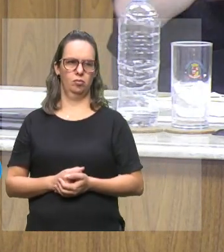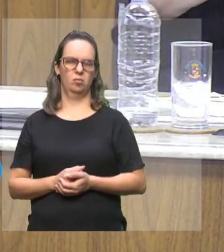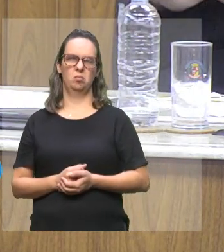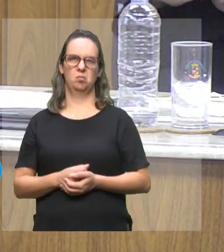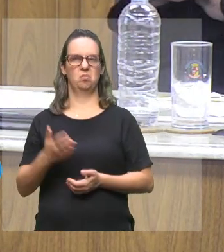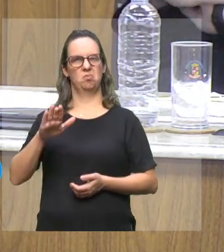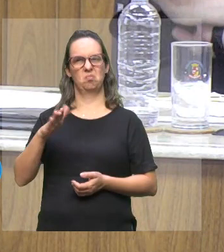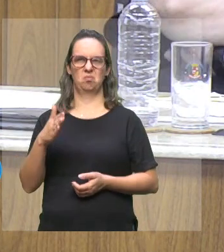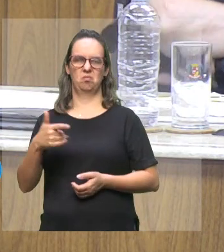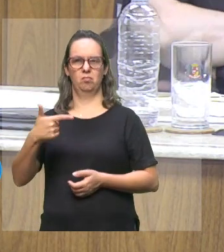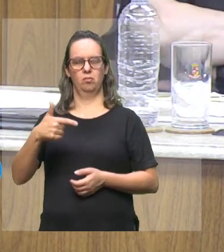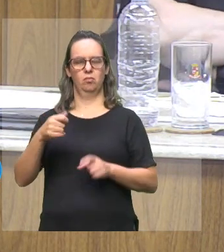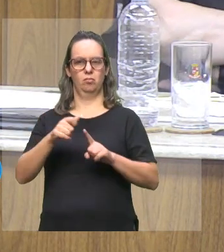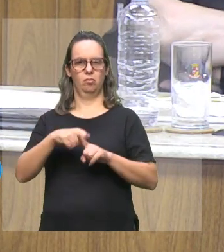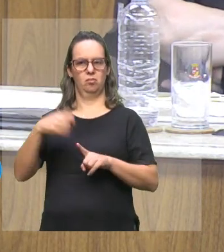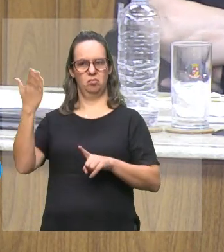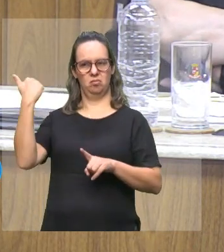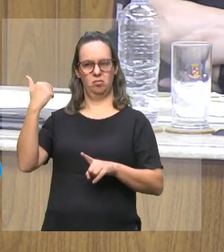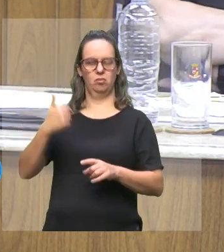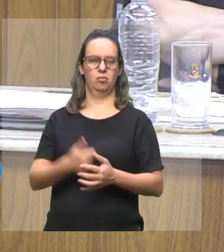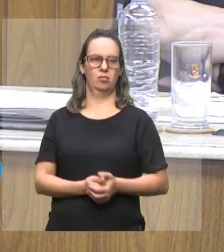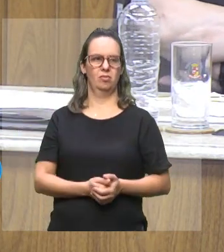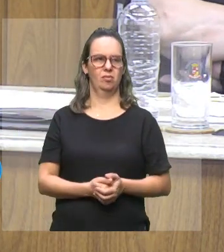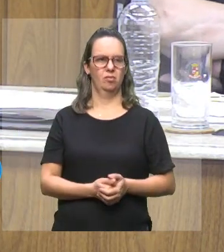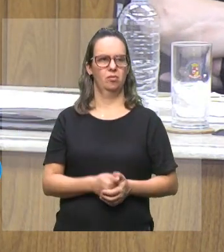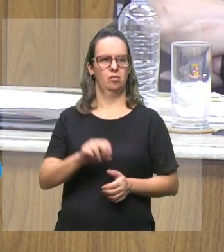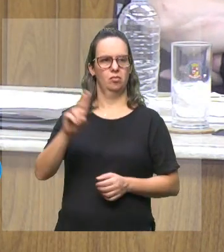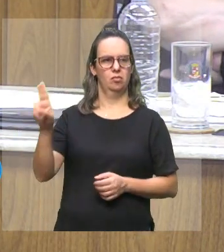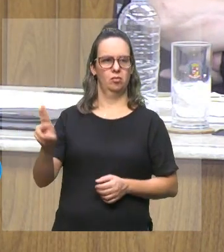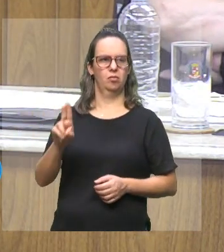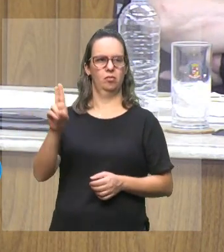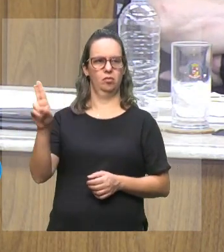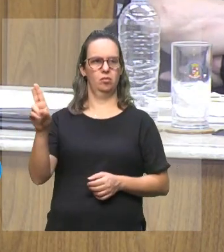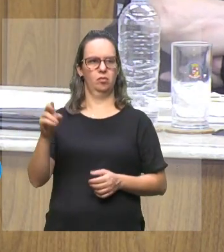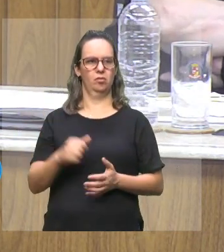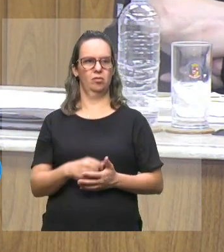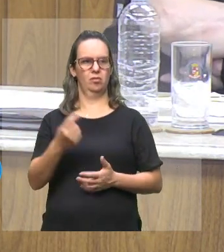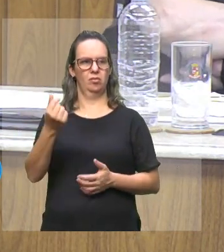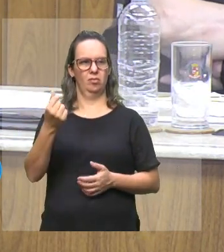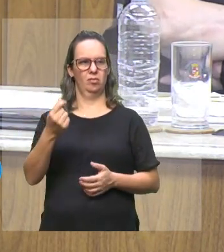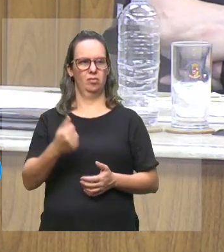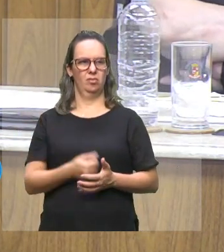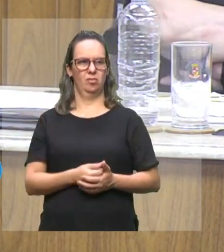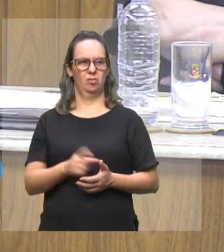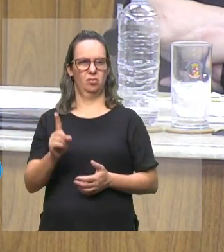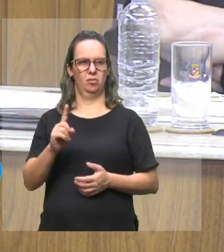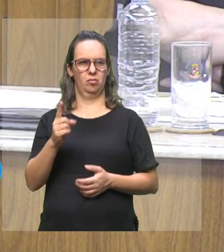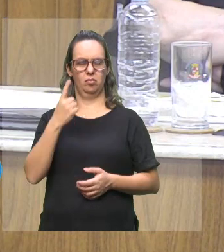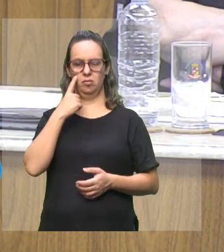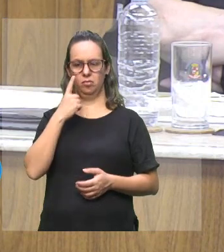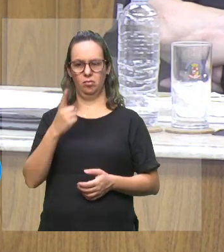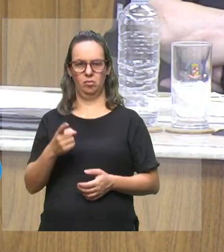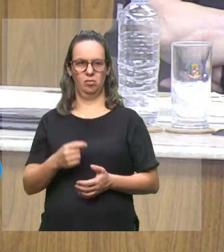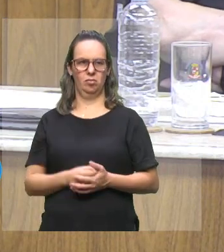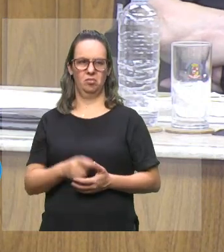há dois meses atrás, e eu se utilizei do regime de adiantamento. E não vi